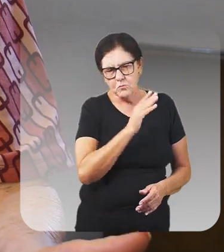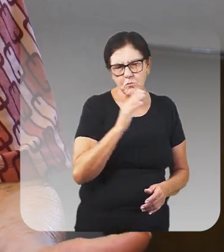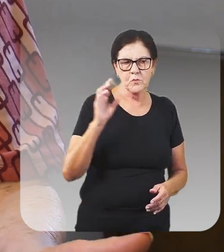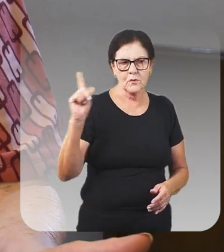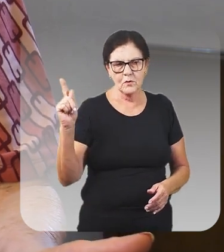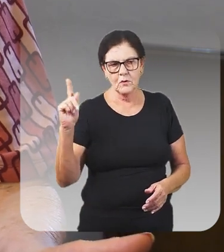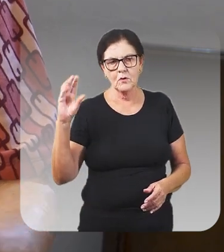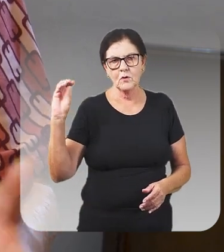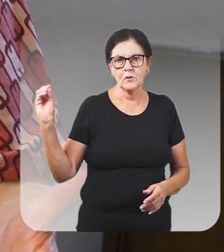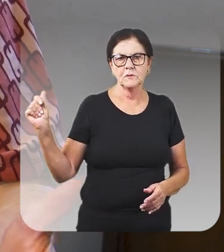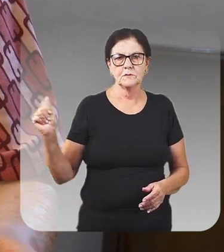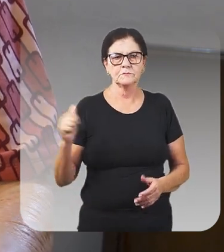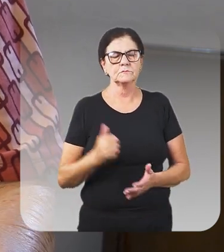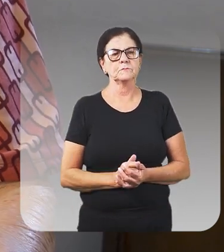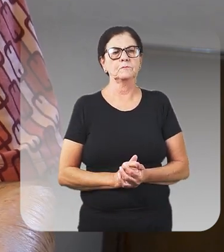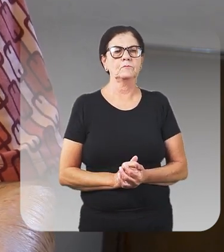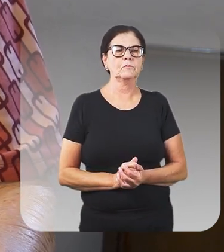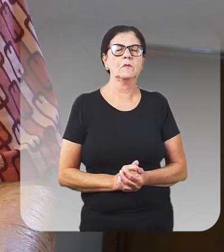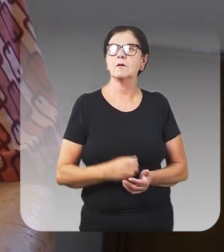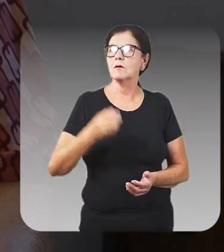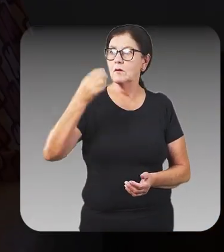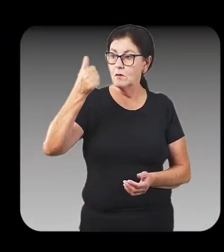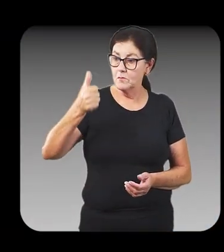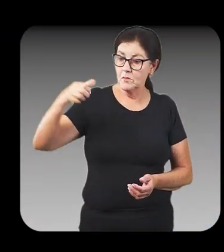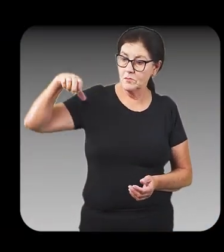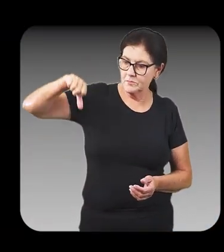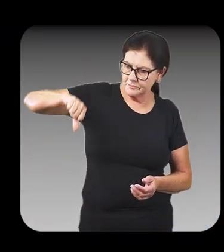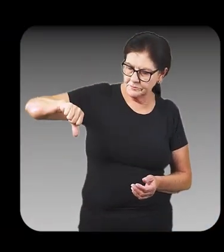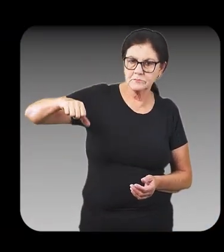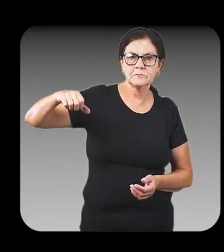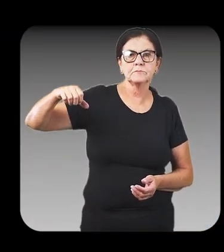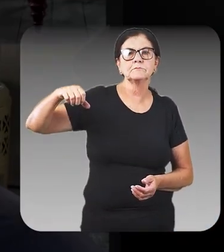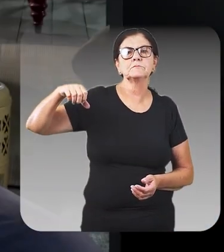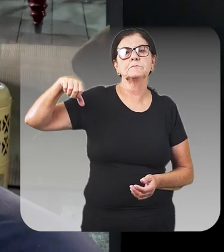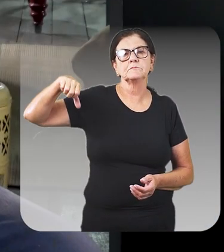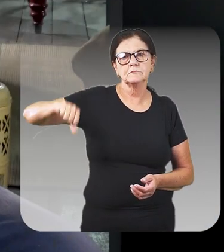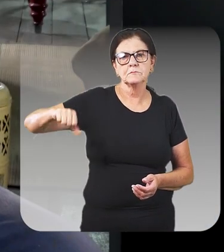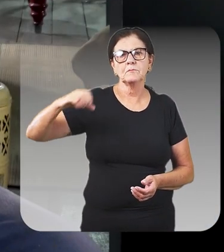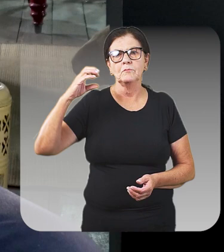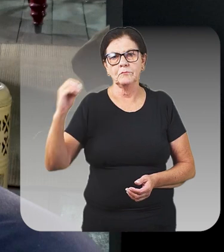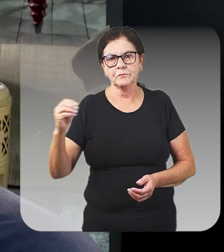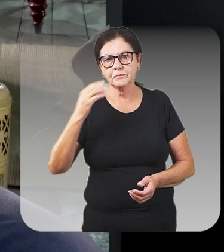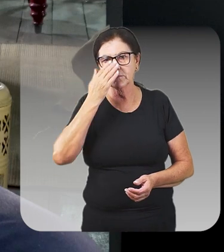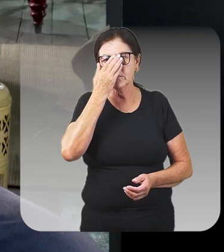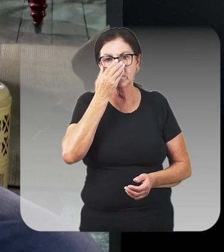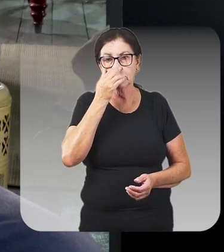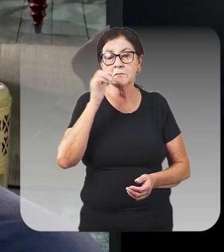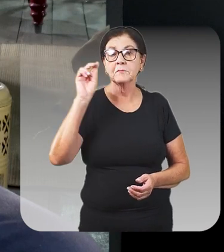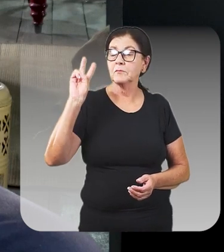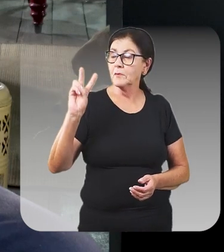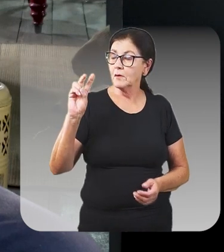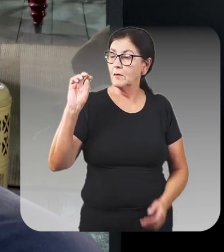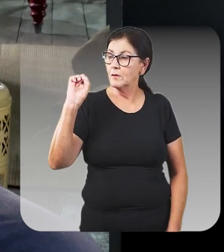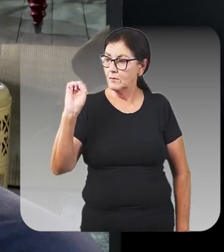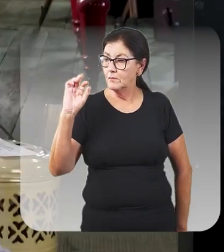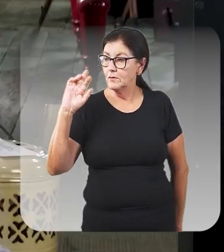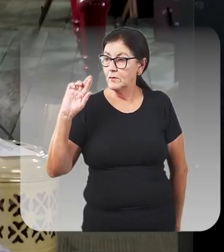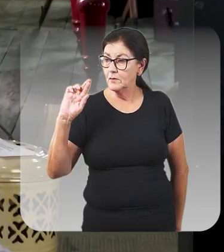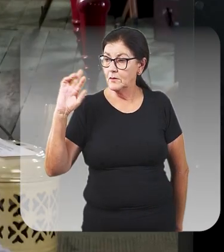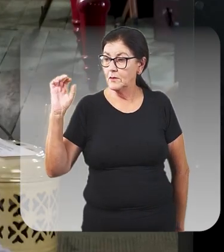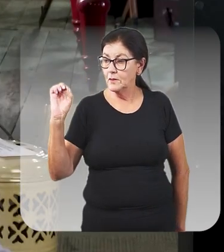renome internacional, que era o Le Corbusier. Em 1990, eu, Luiz Simeone